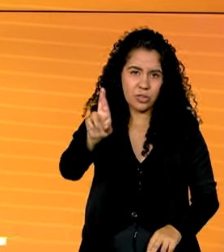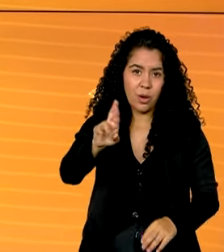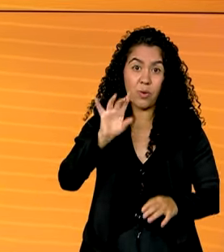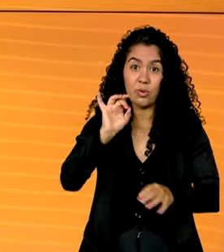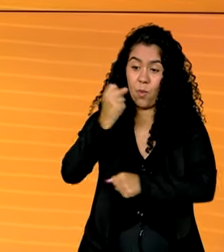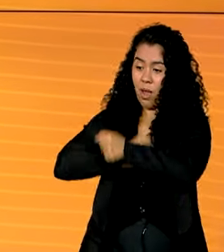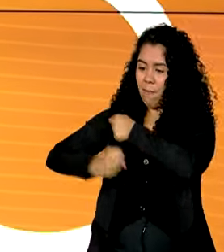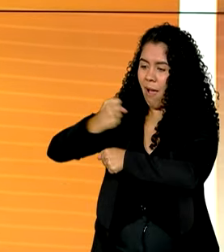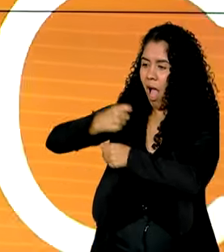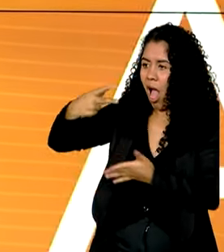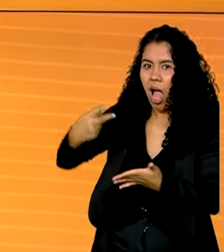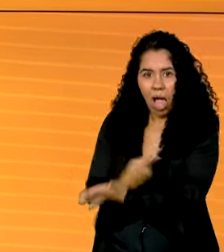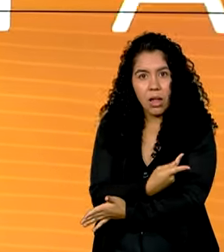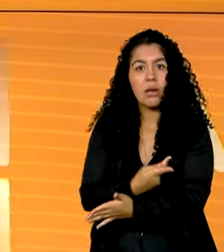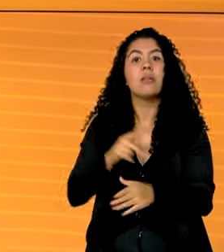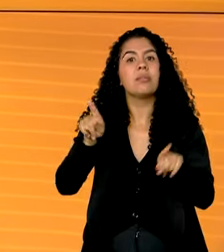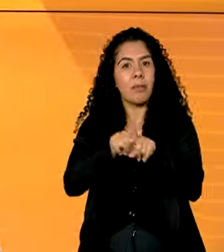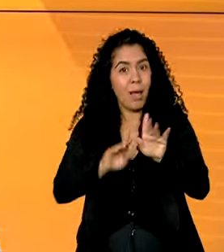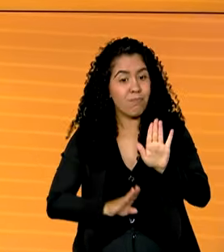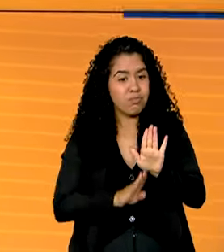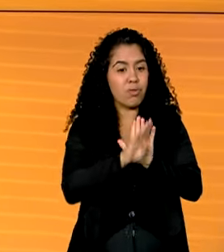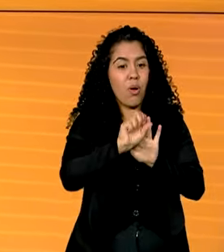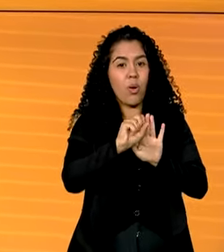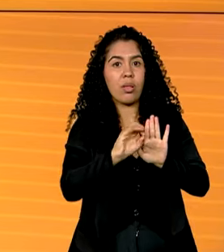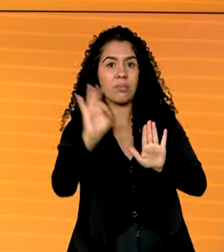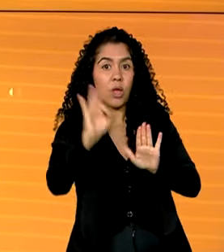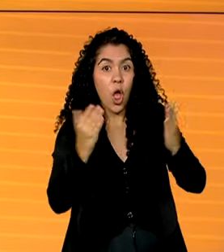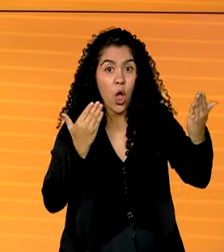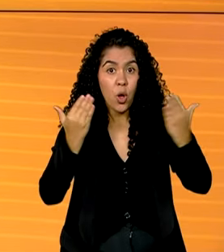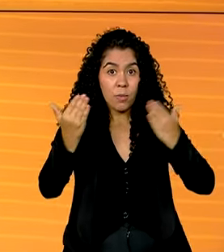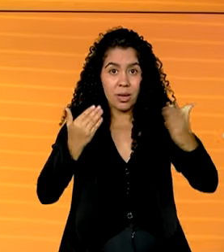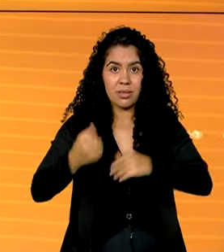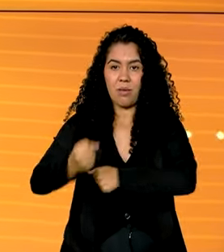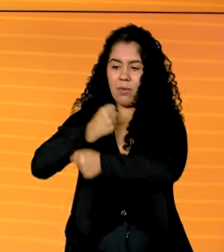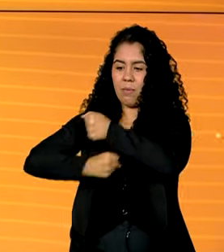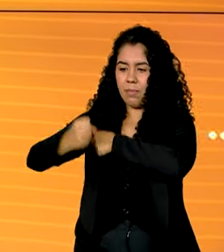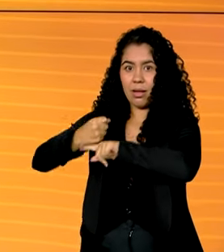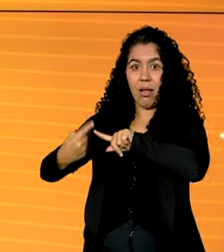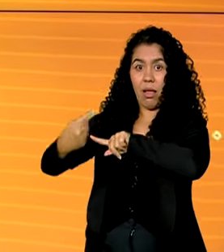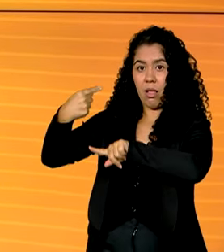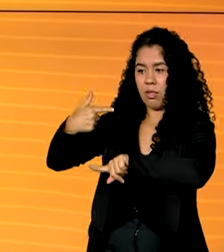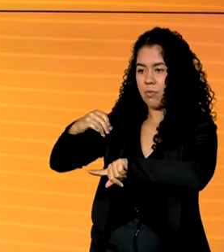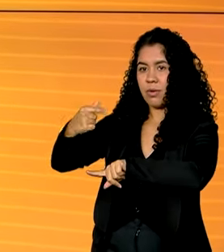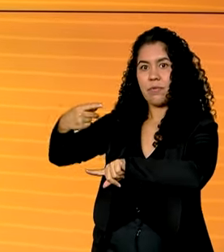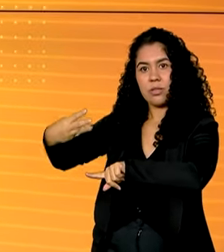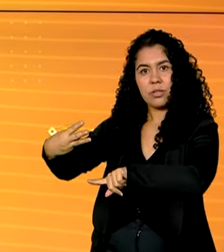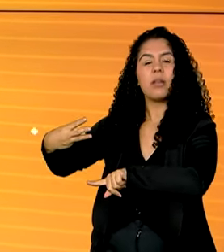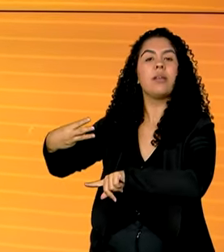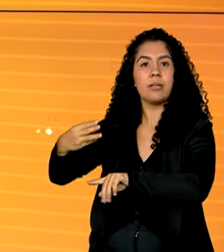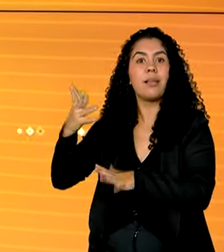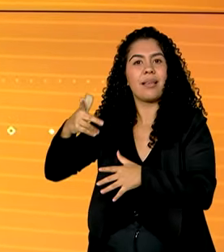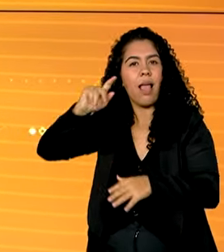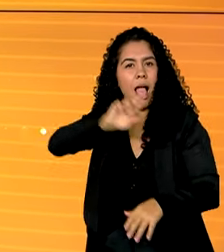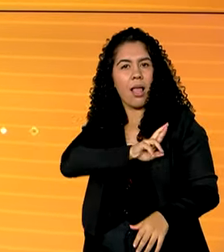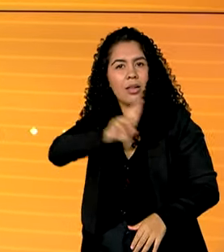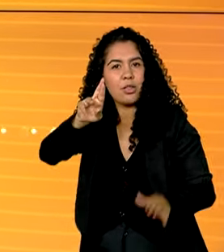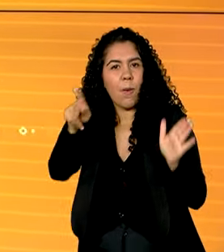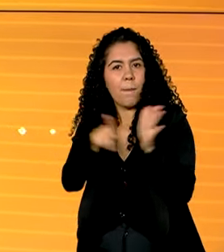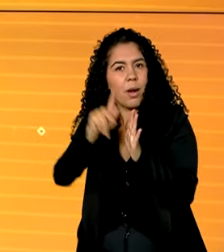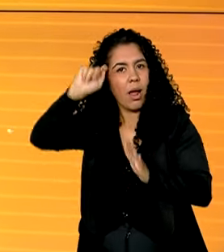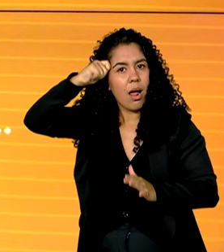no ano passado, um aumento de 80% na comparação com o ano anterior. E as religiões de origem africana seguem